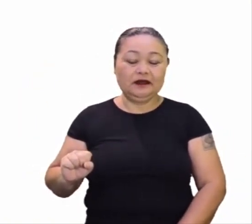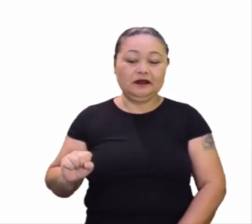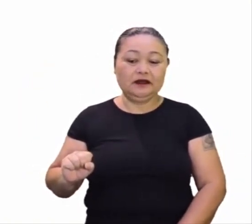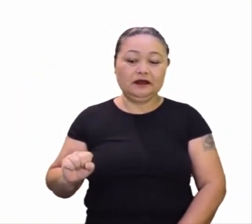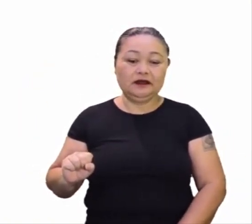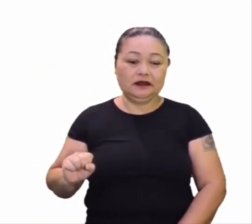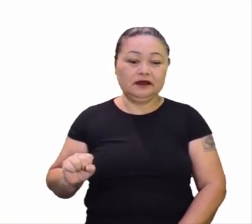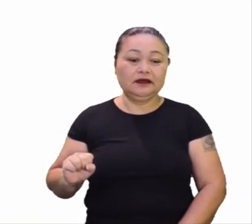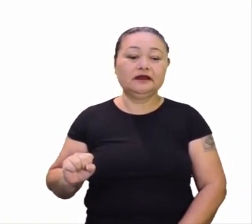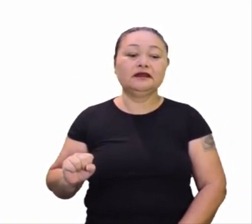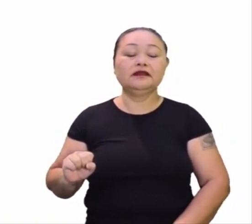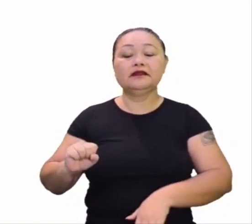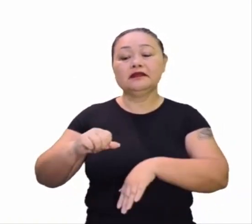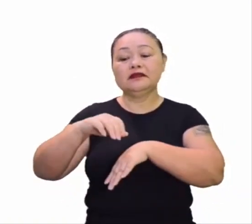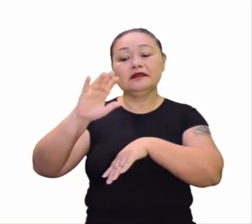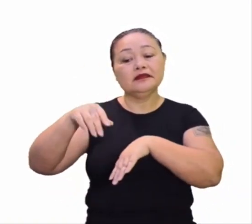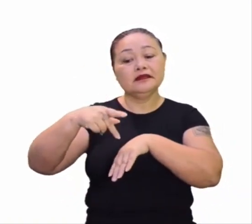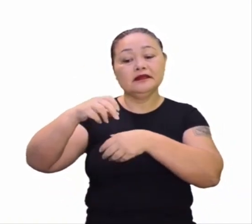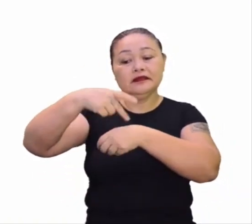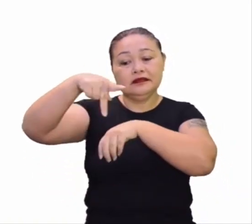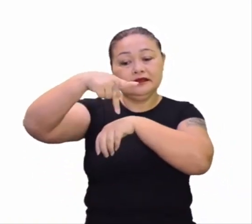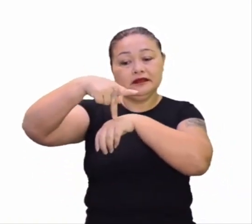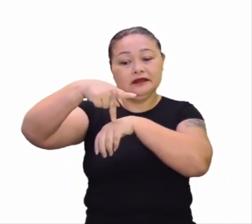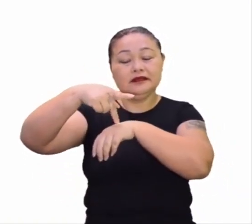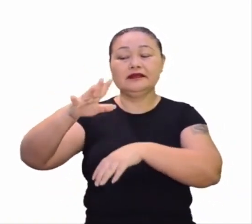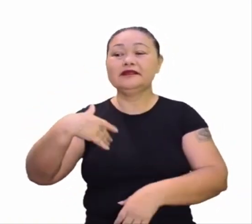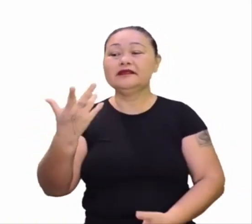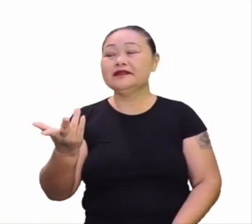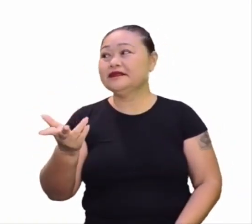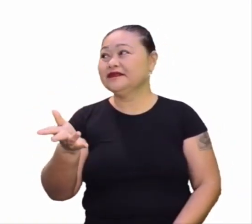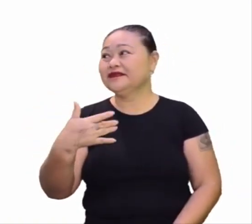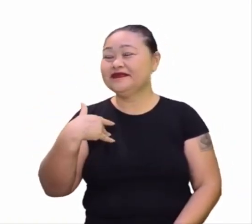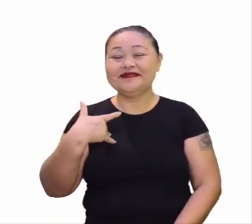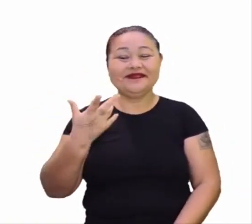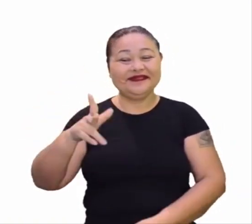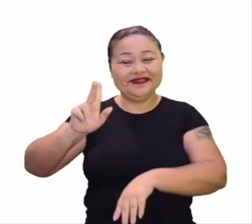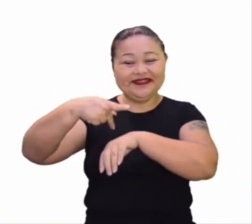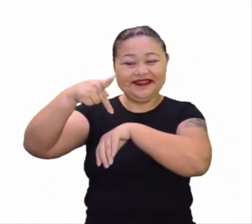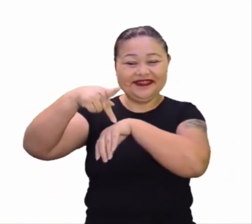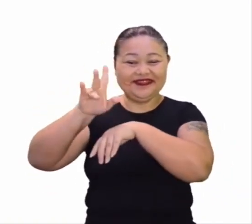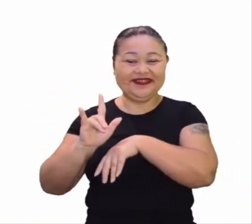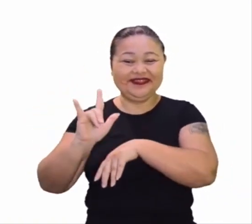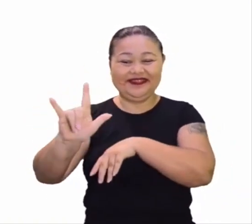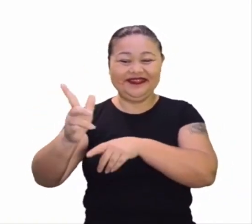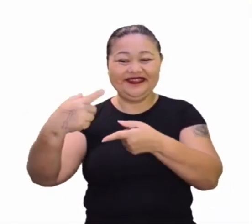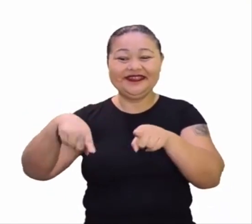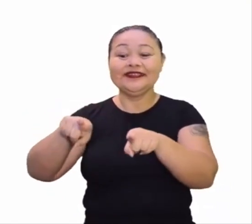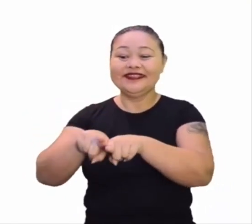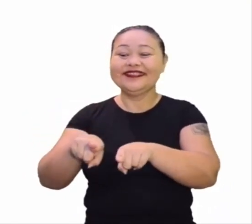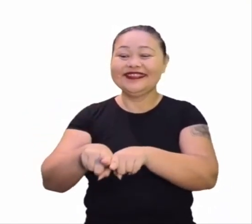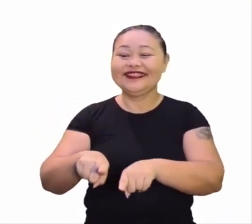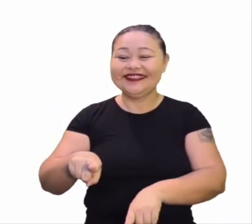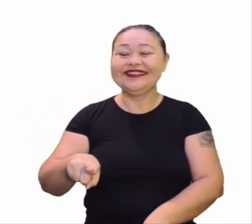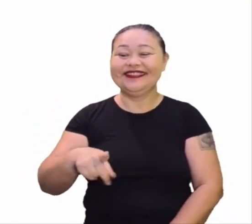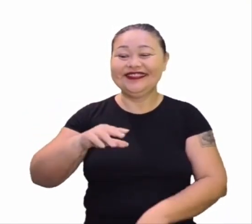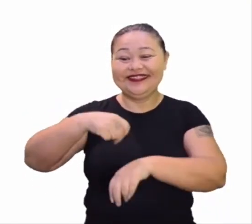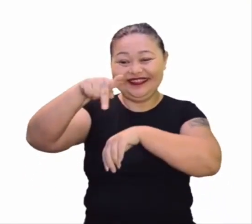D. Sulistas. E E. Estrangeiros. E aí, professor? How are you? Eu sou estrangeiro. Estrangeiro. Tu é estrangeiro também, né? Também, sou